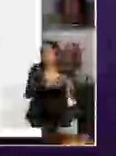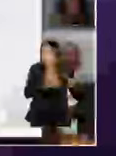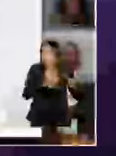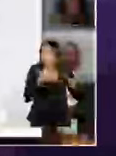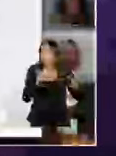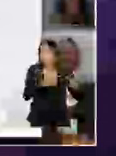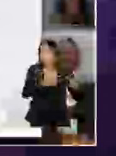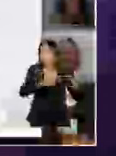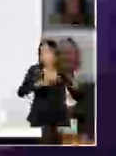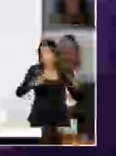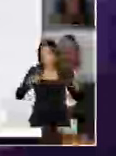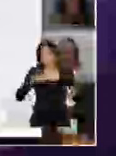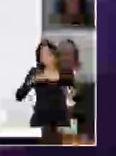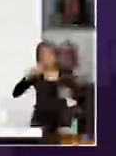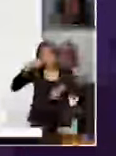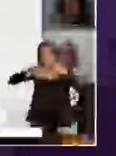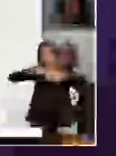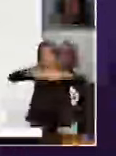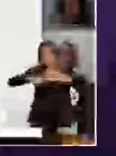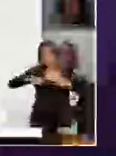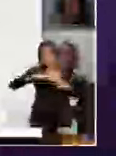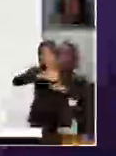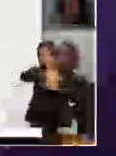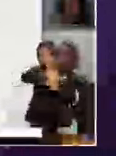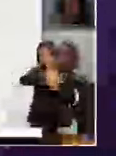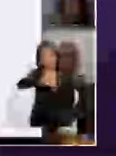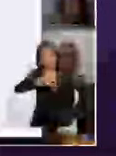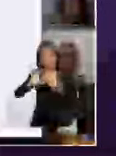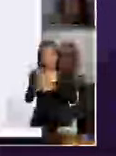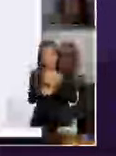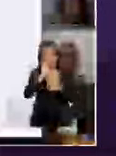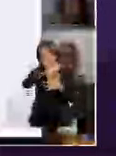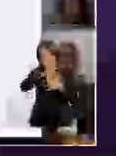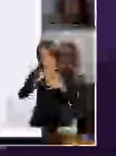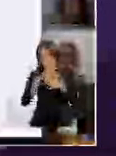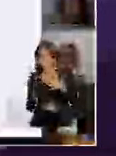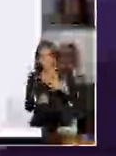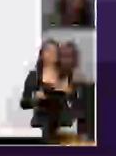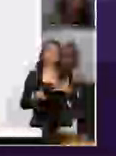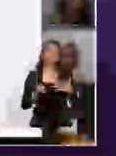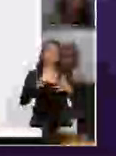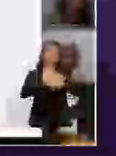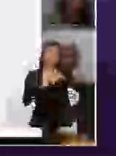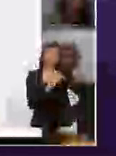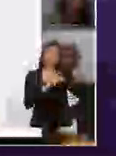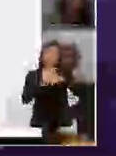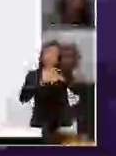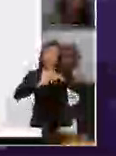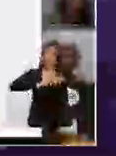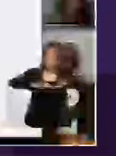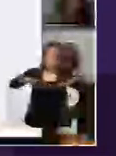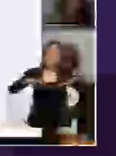pandemia envolve uma análise multifatorial, tanto na questão dos suscetíveis, como nas que já têm infecção prévia,